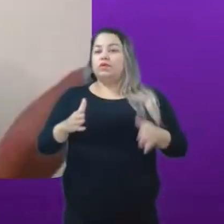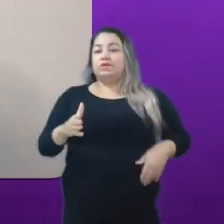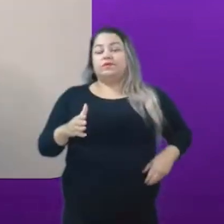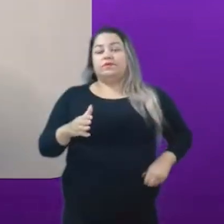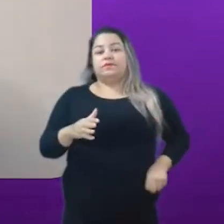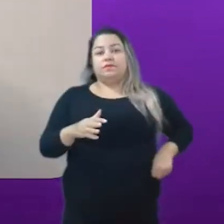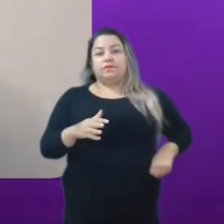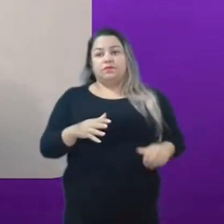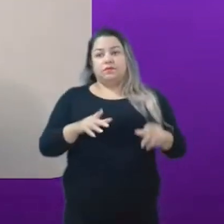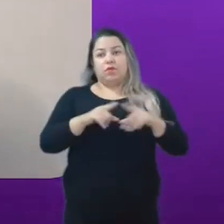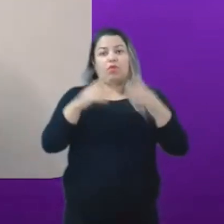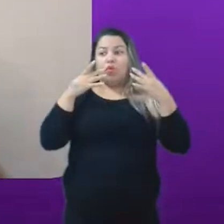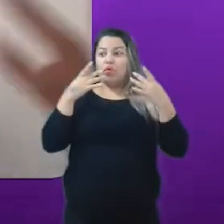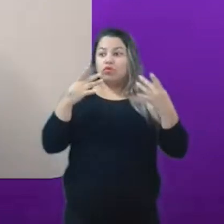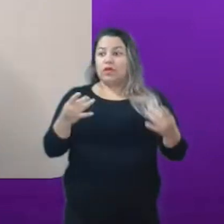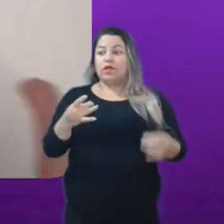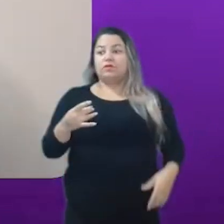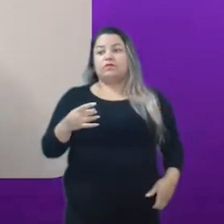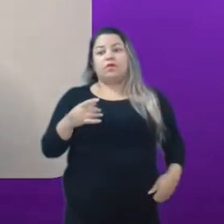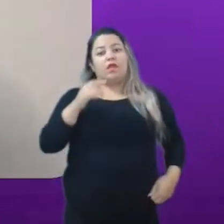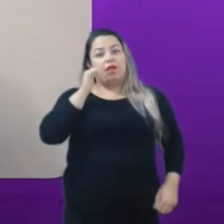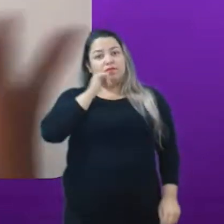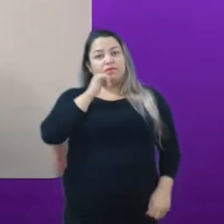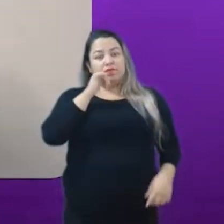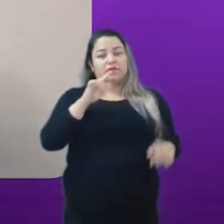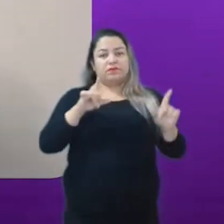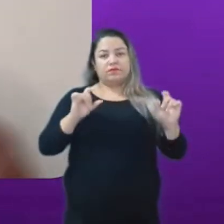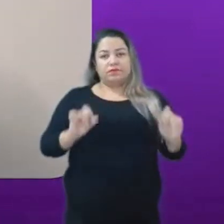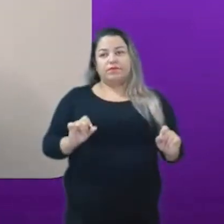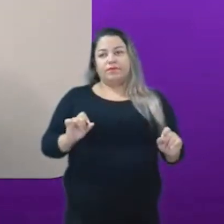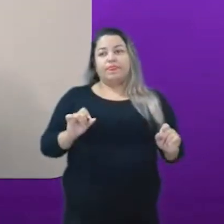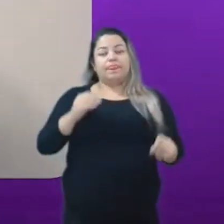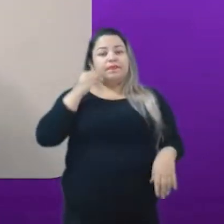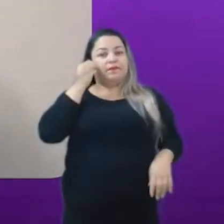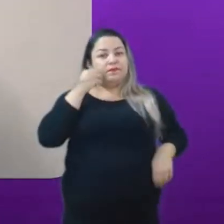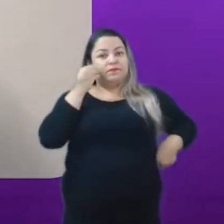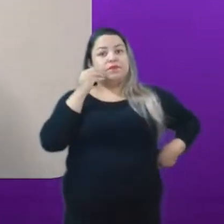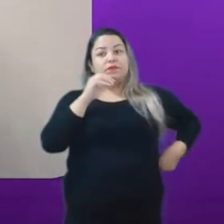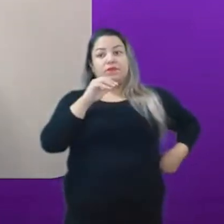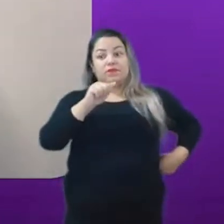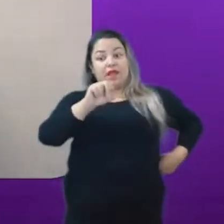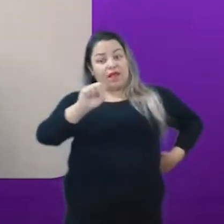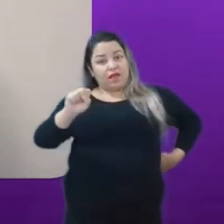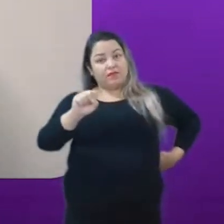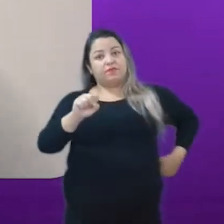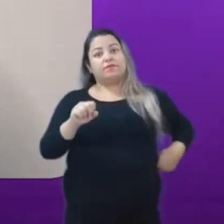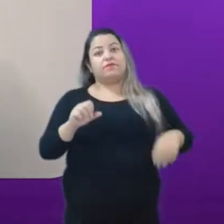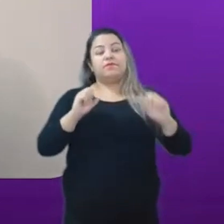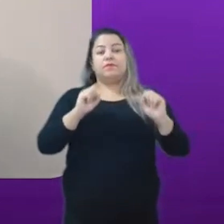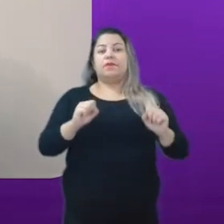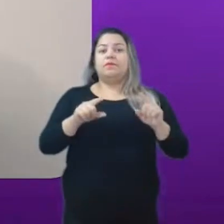os teatros, de pensar as mulheres, né? De pensar as experiências para poder